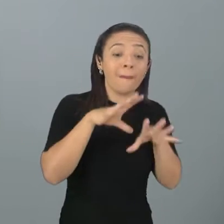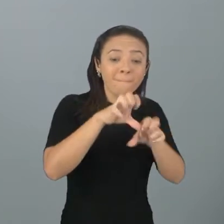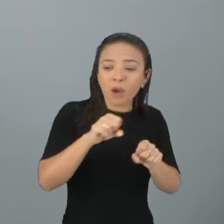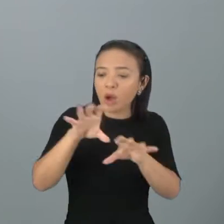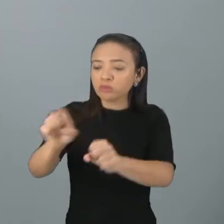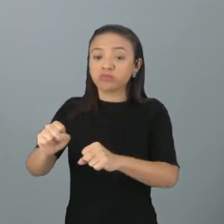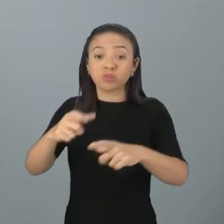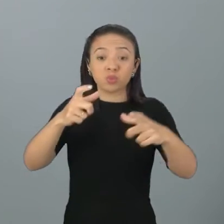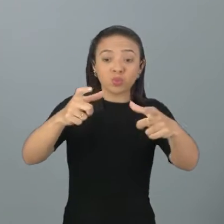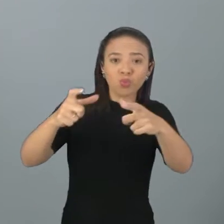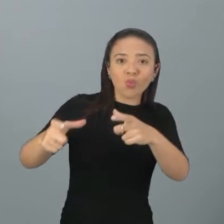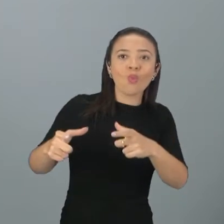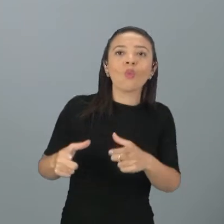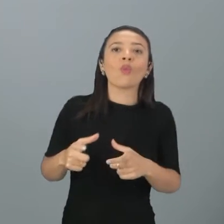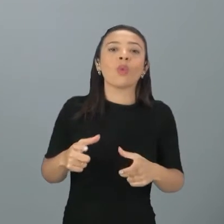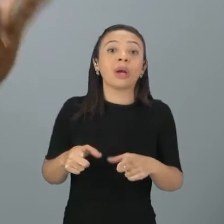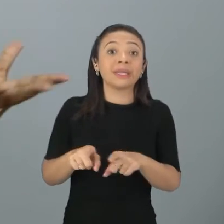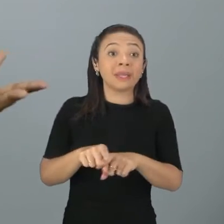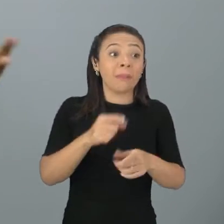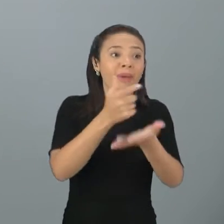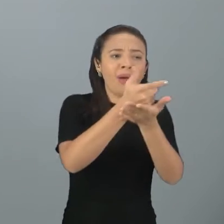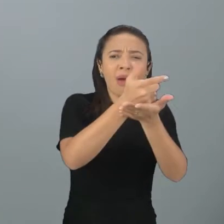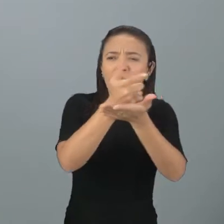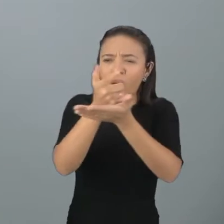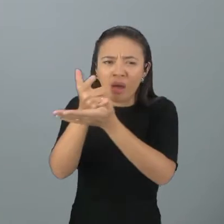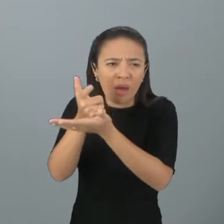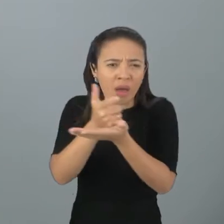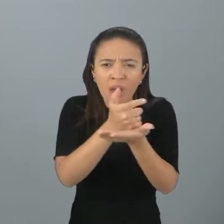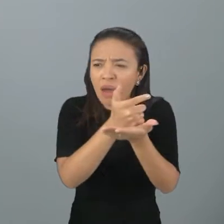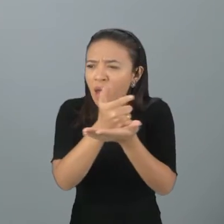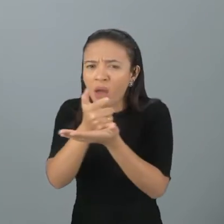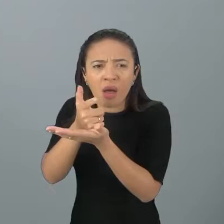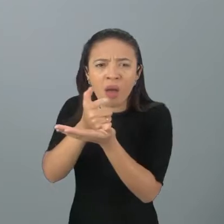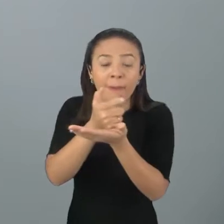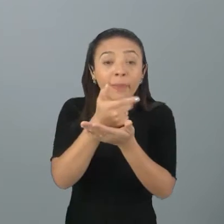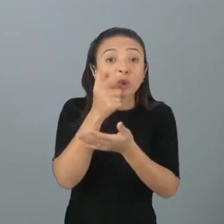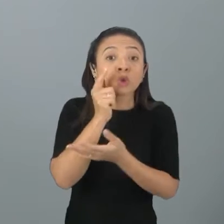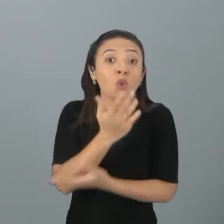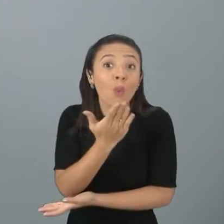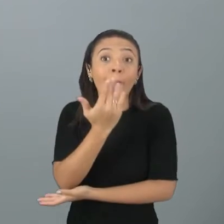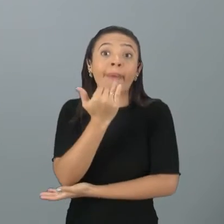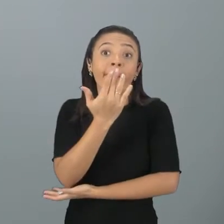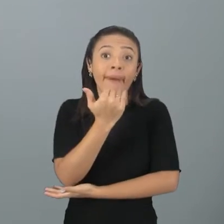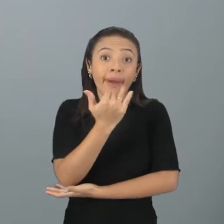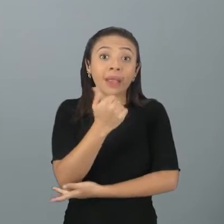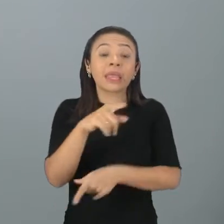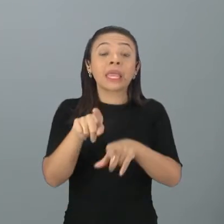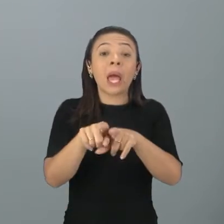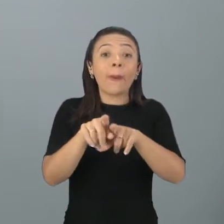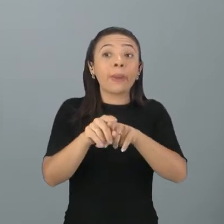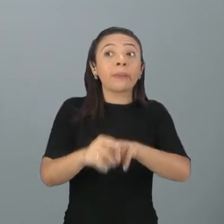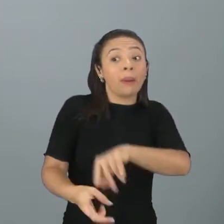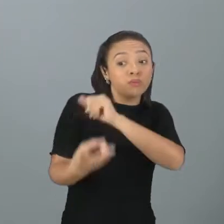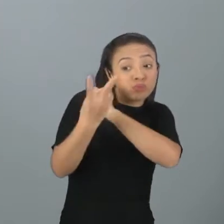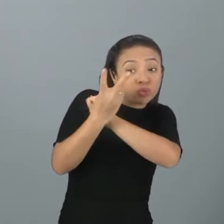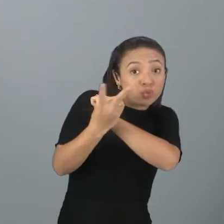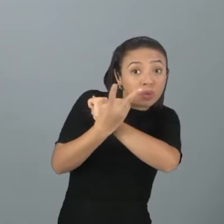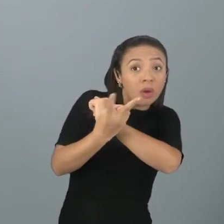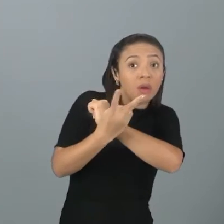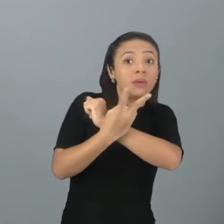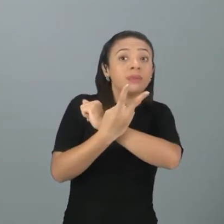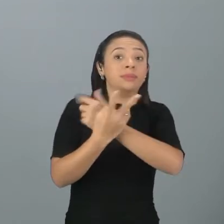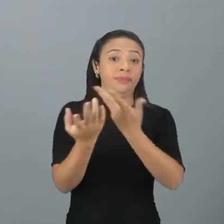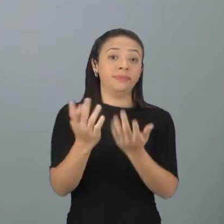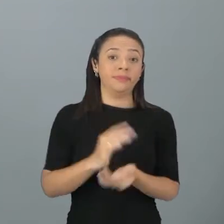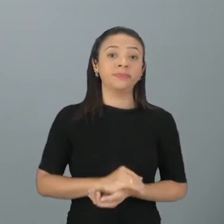ele fala, ou então mesmo caçar para se sobreviver, né? Para se defender também, né?